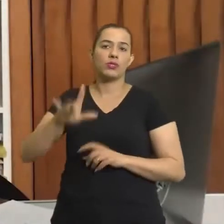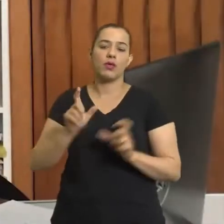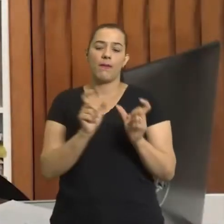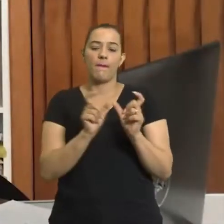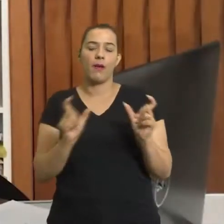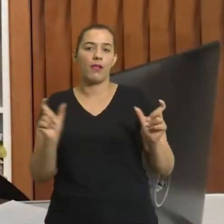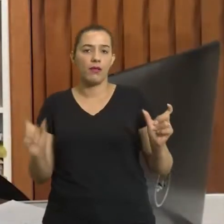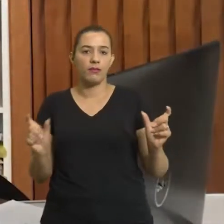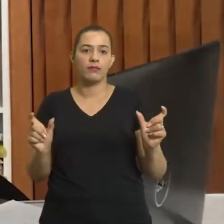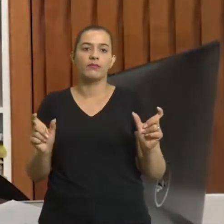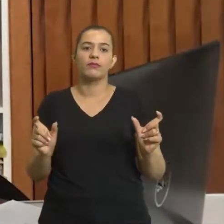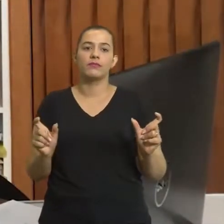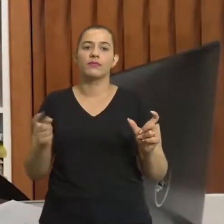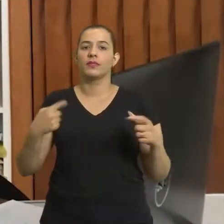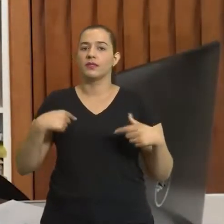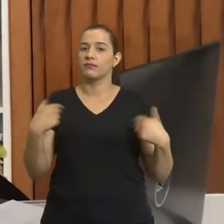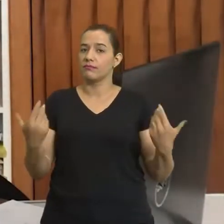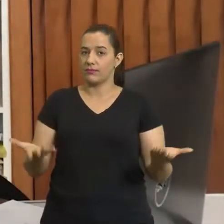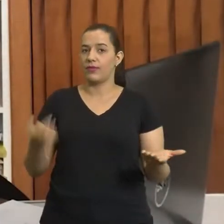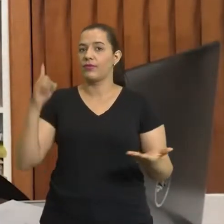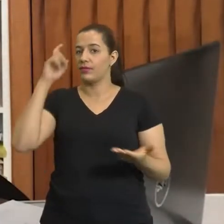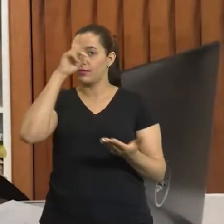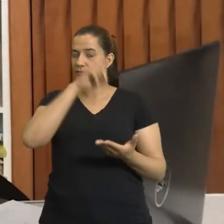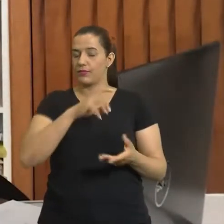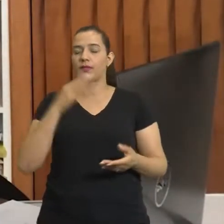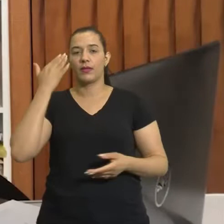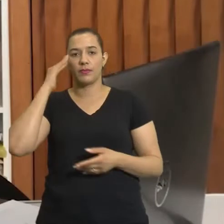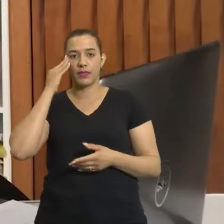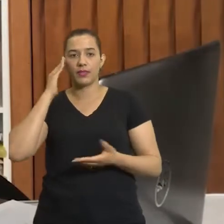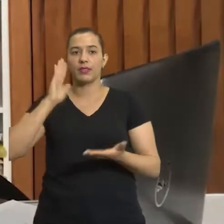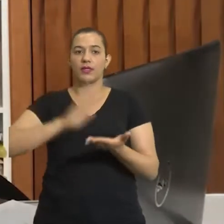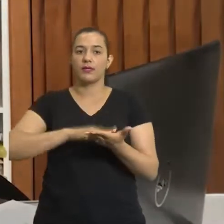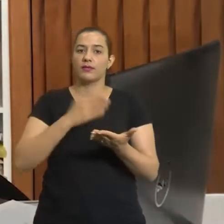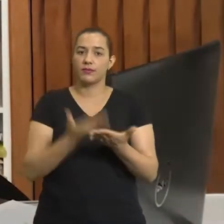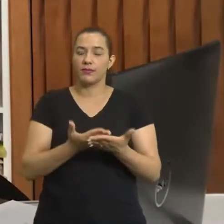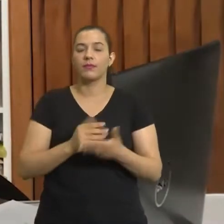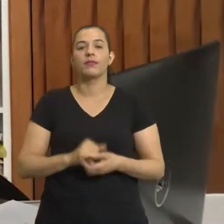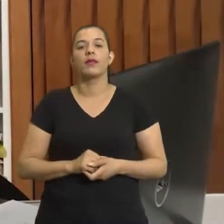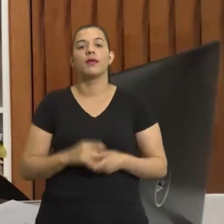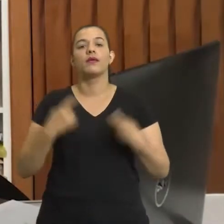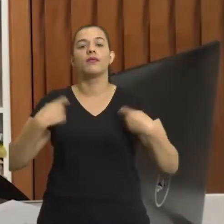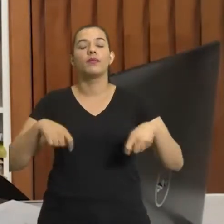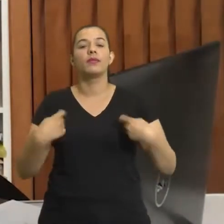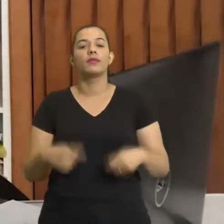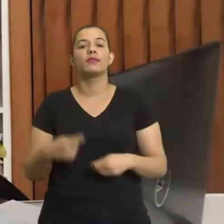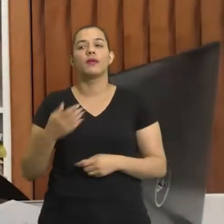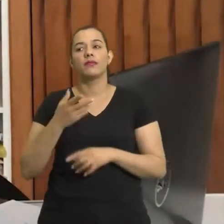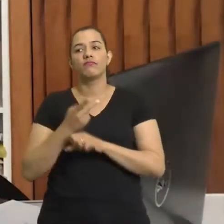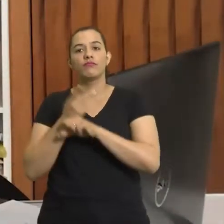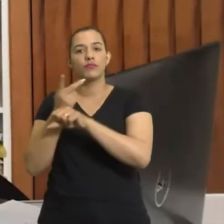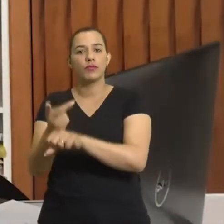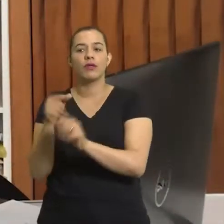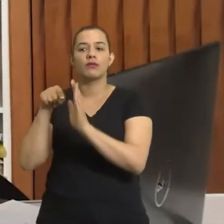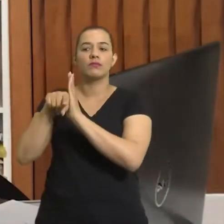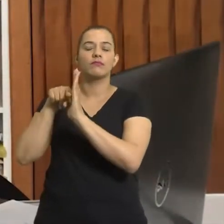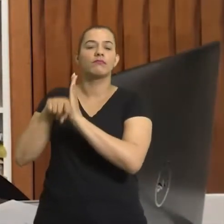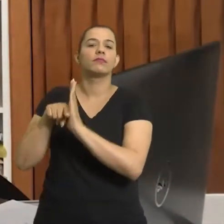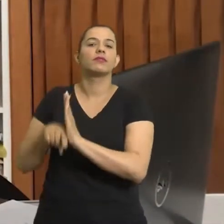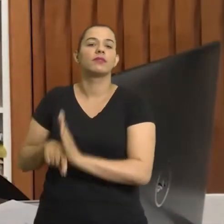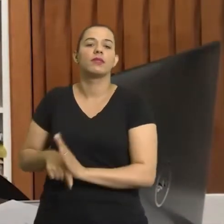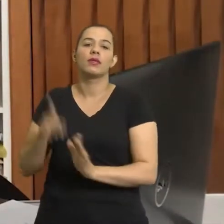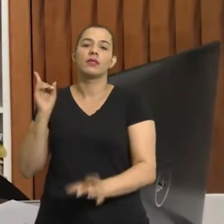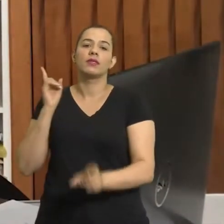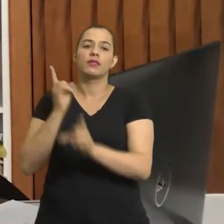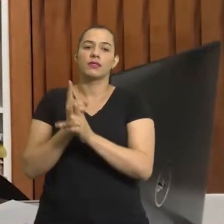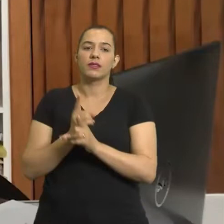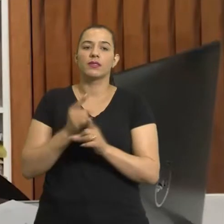que é um sashimi, provavelmente vou ter dificuldade para interpretar esse texto. Vou precisar buscar essa informação, pesquisar e descobrir